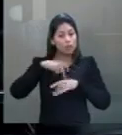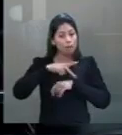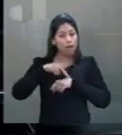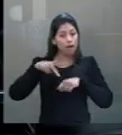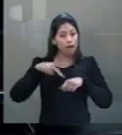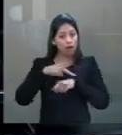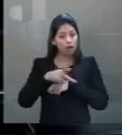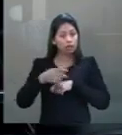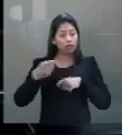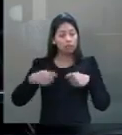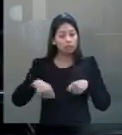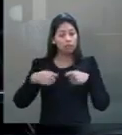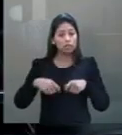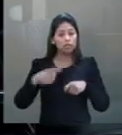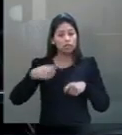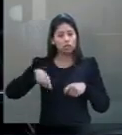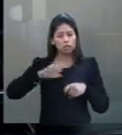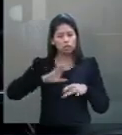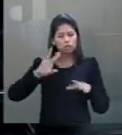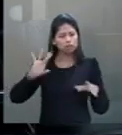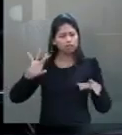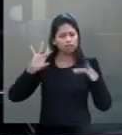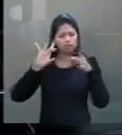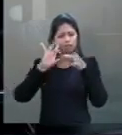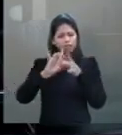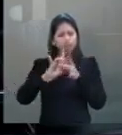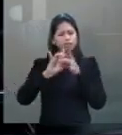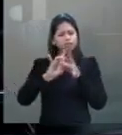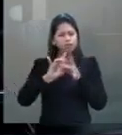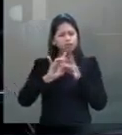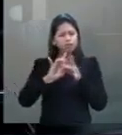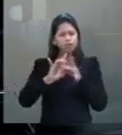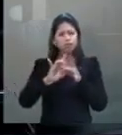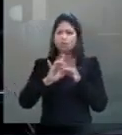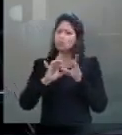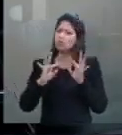a gente una todas as forças progressistas,